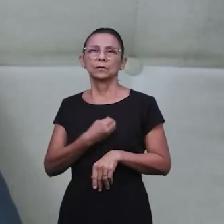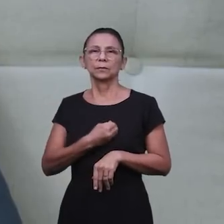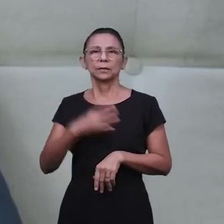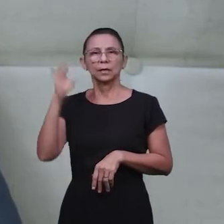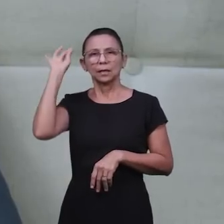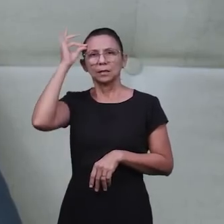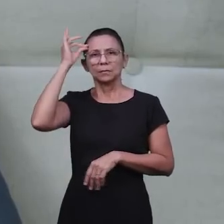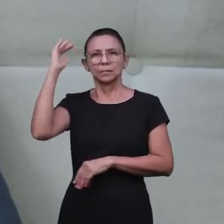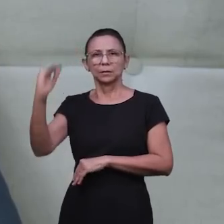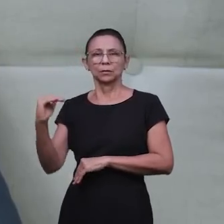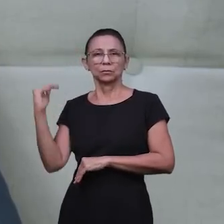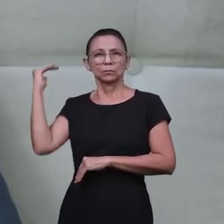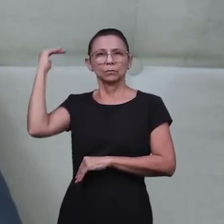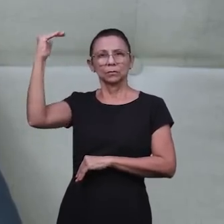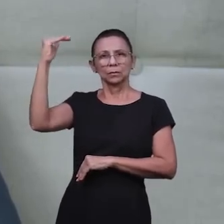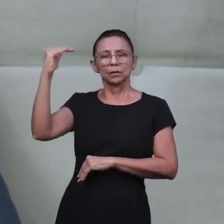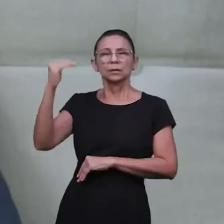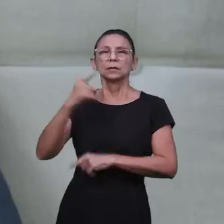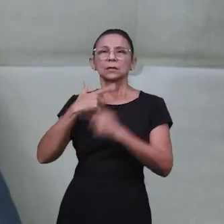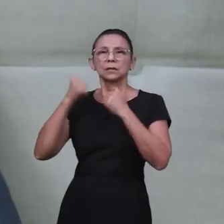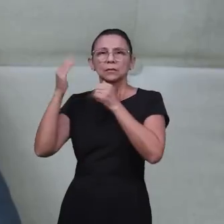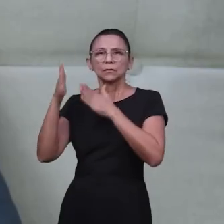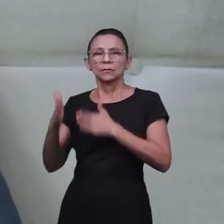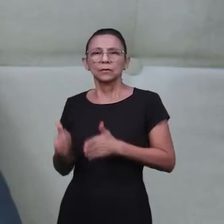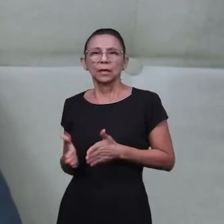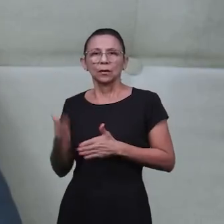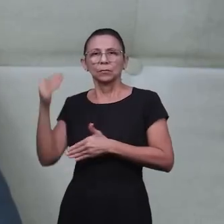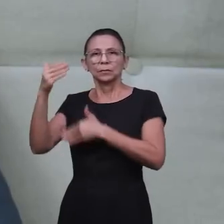aquele que quer ser fiel ao Senhor.